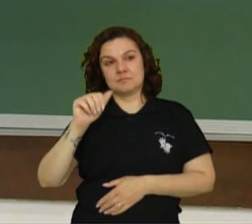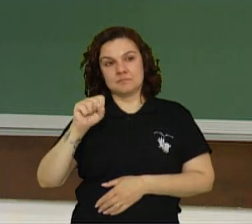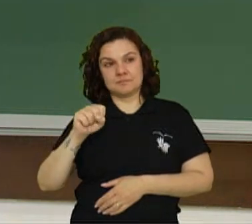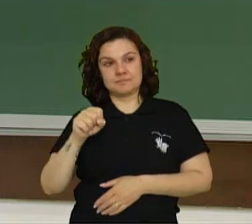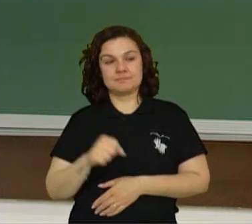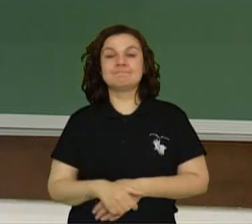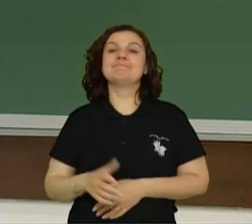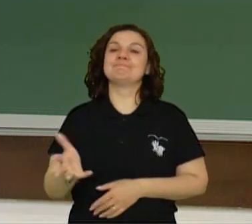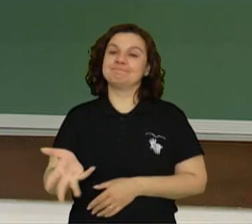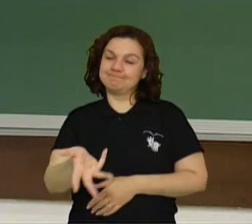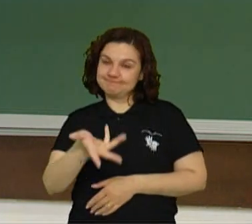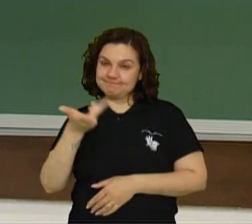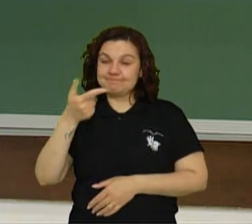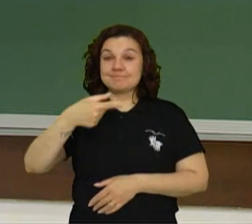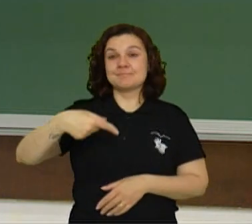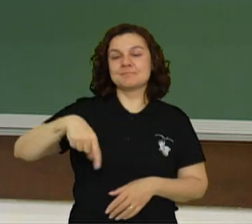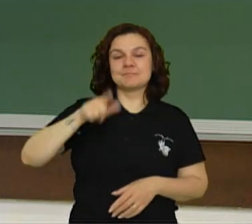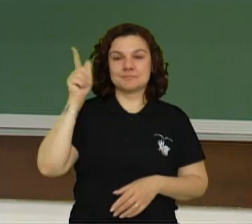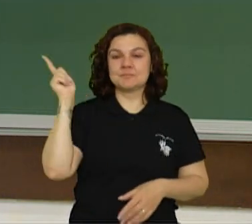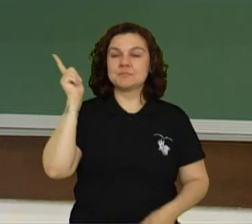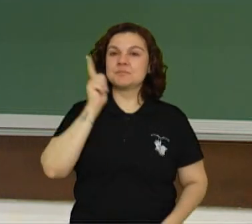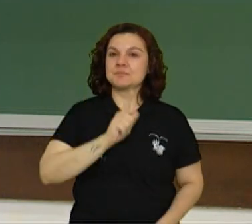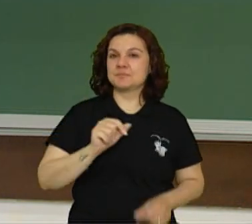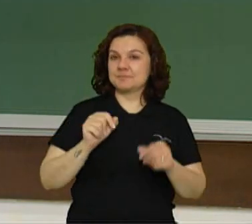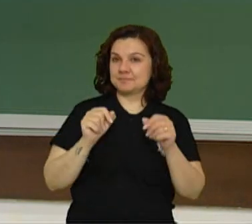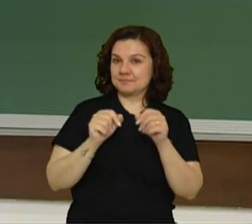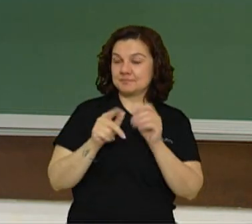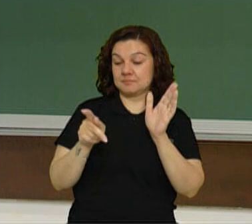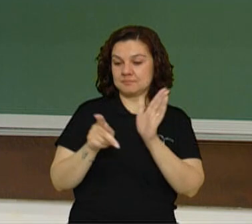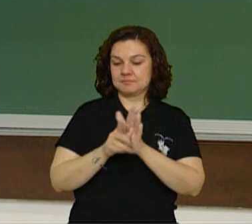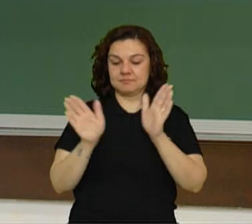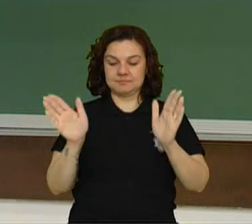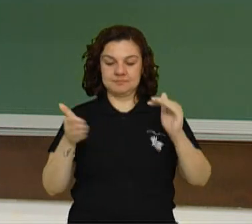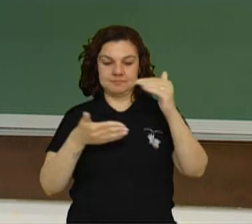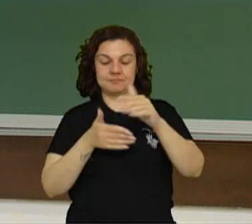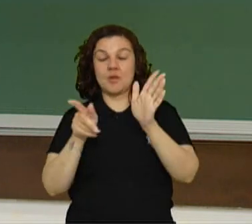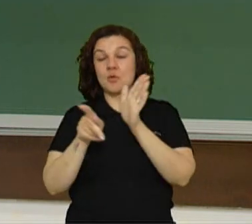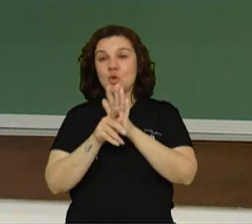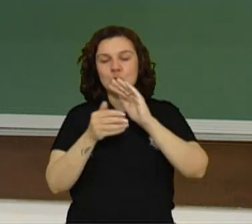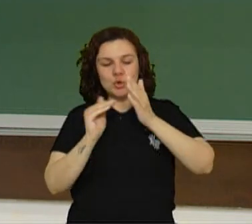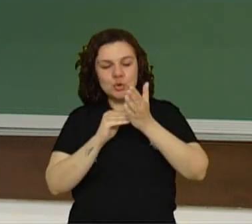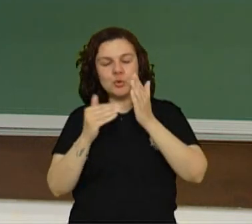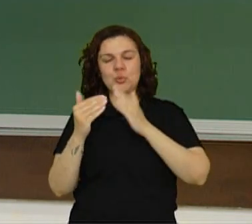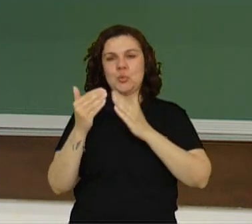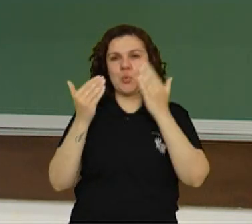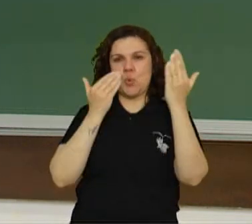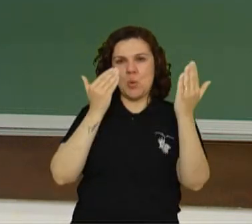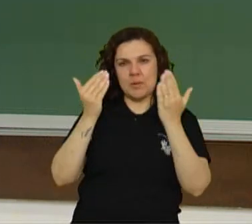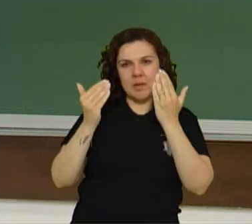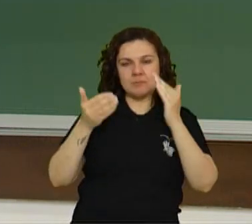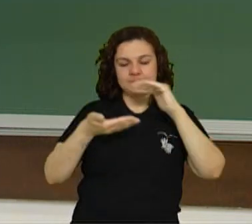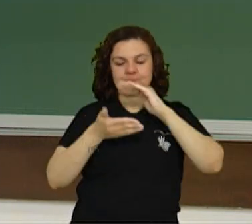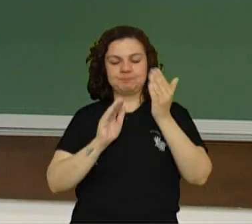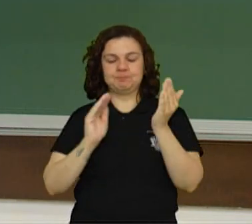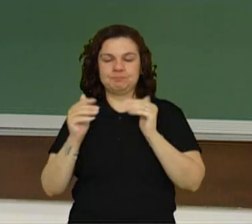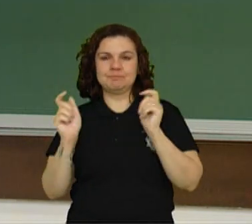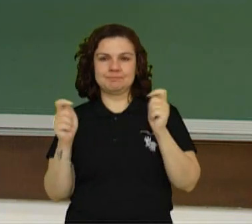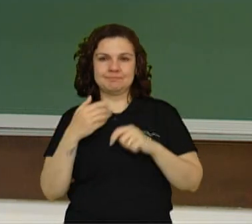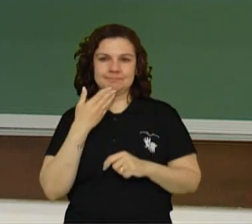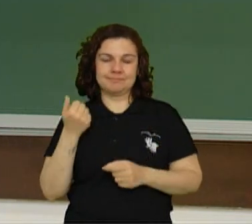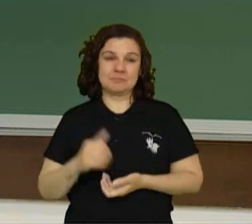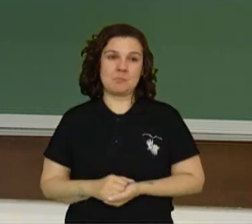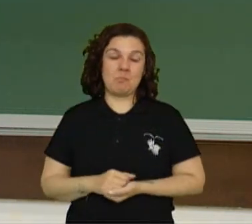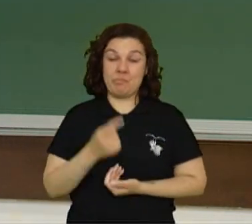ele é uma mão na roda para resolver problemas de geometria espacial, geometria analítica e geometria plana. Vamos